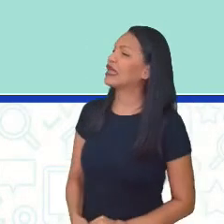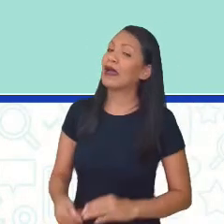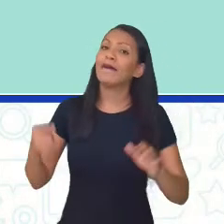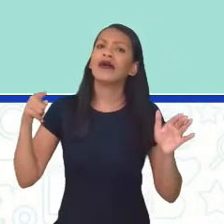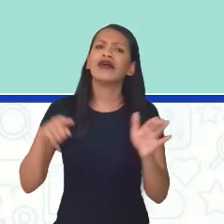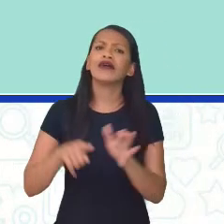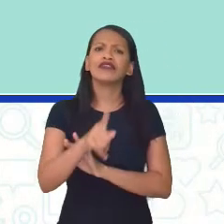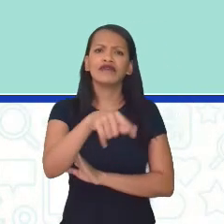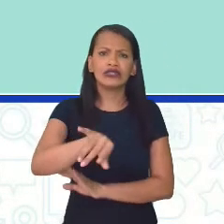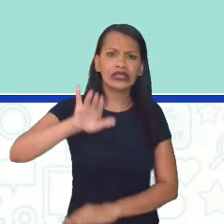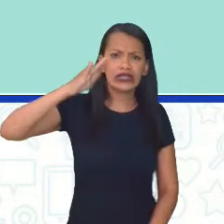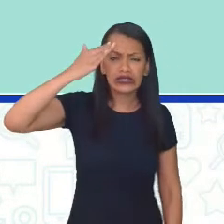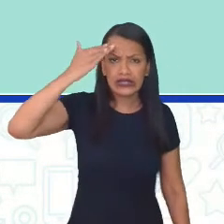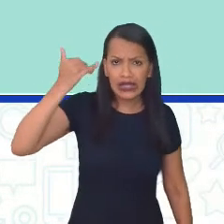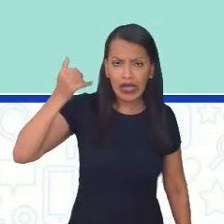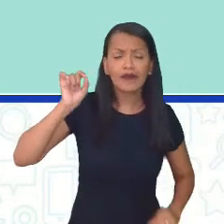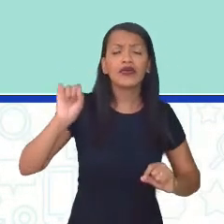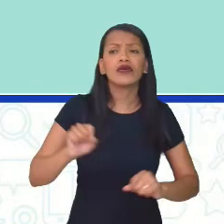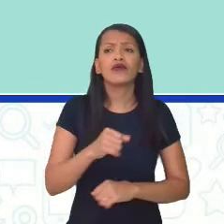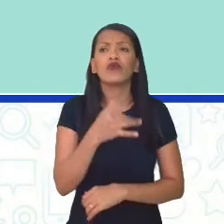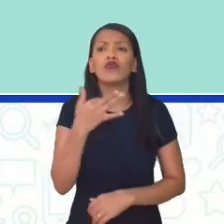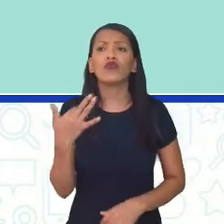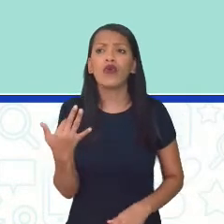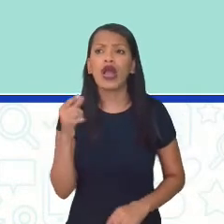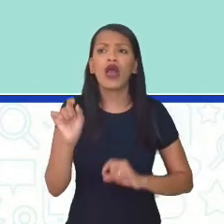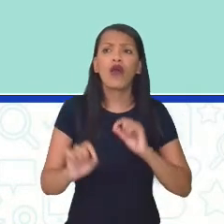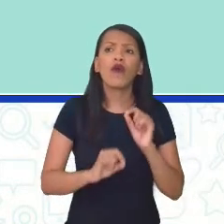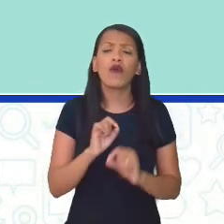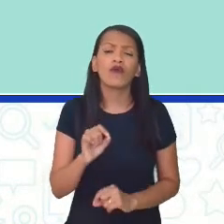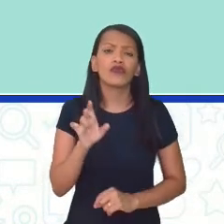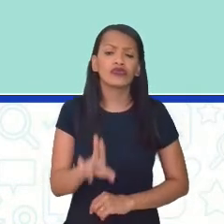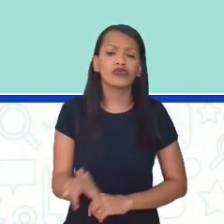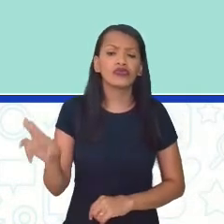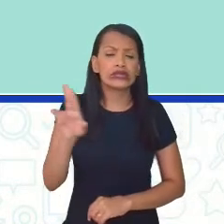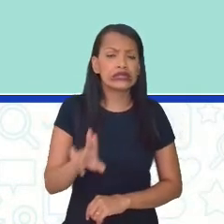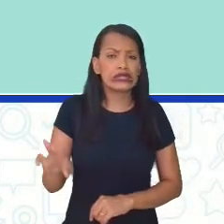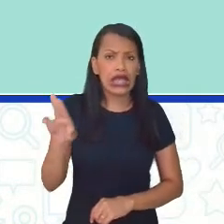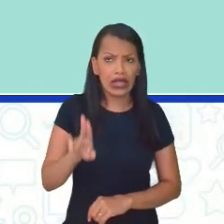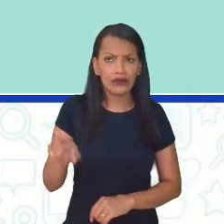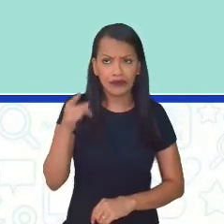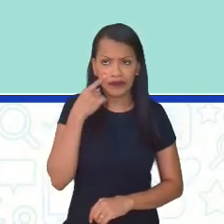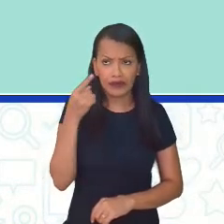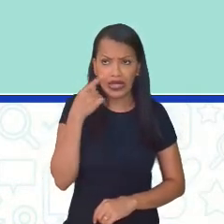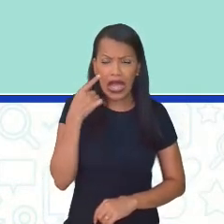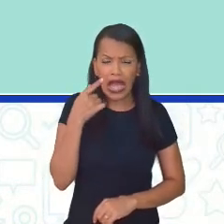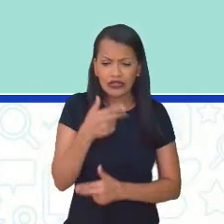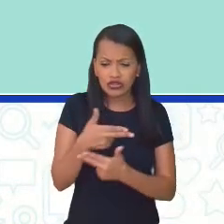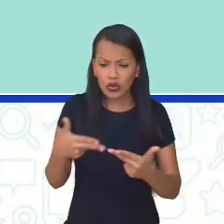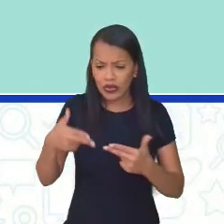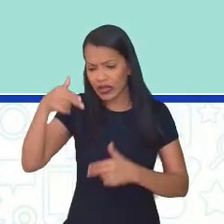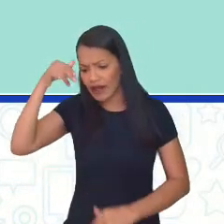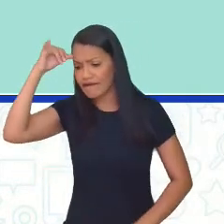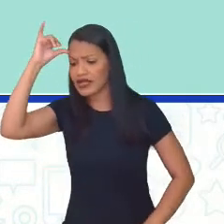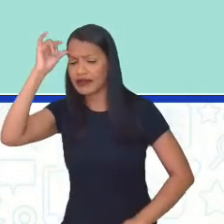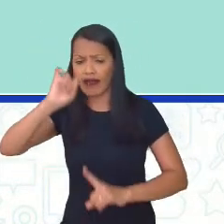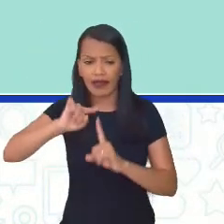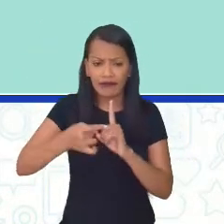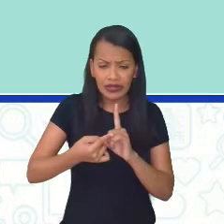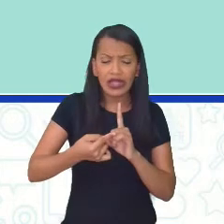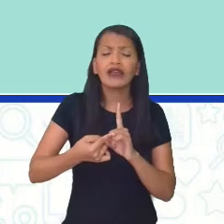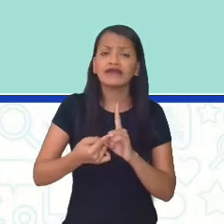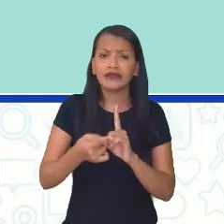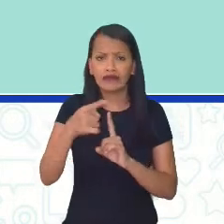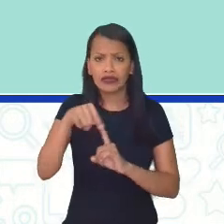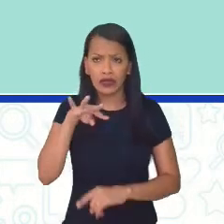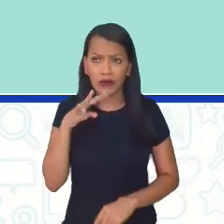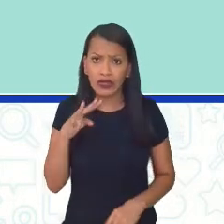sabem quais são os métodos contraceptivos mais utilizados pela população? Vocês têm algum conhecimento? Será que